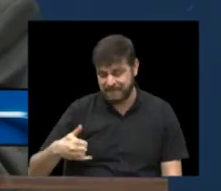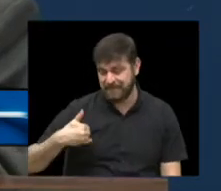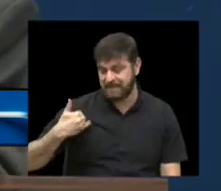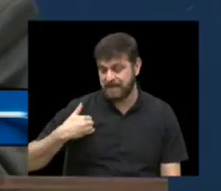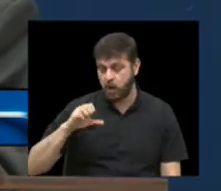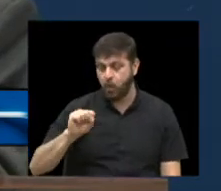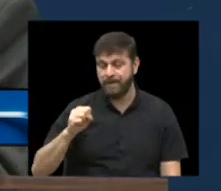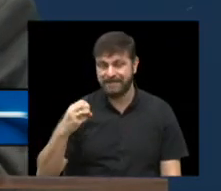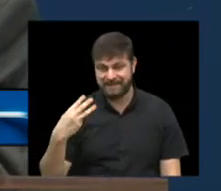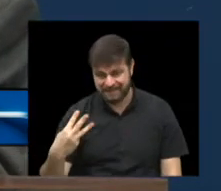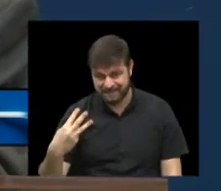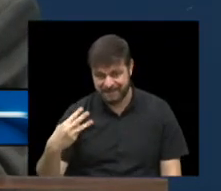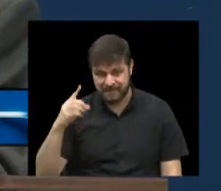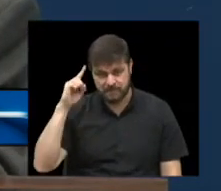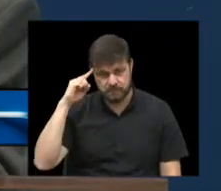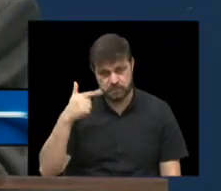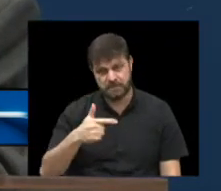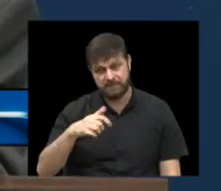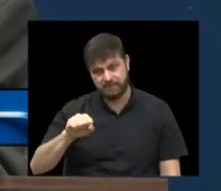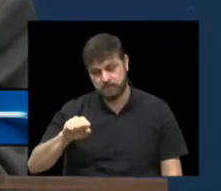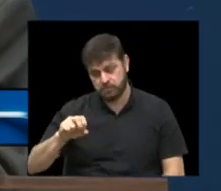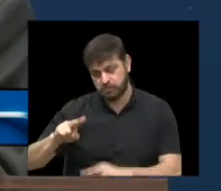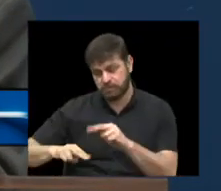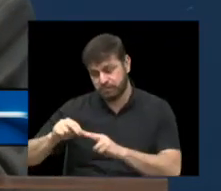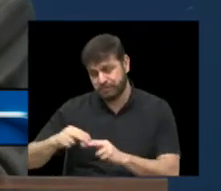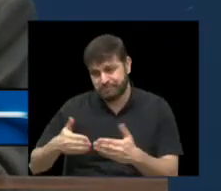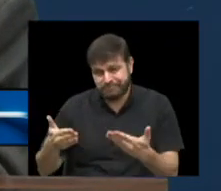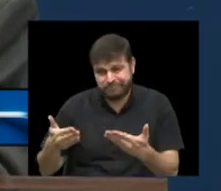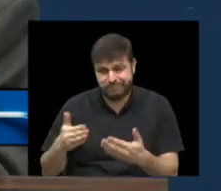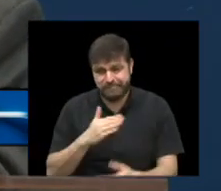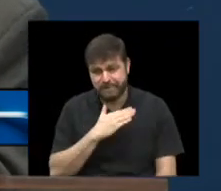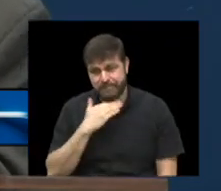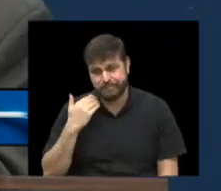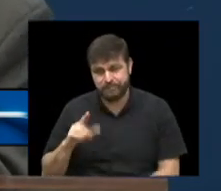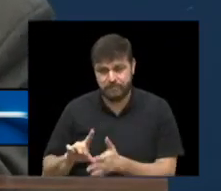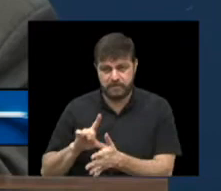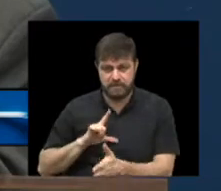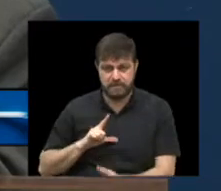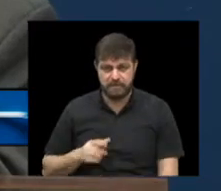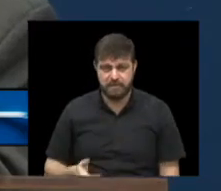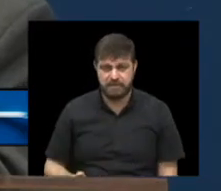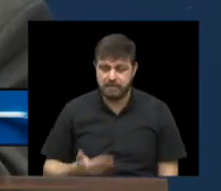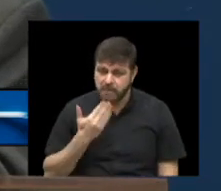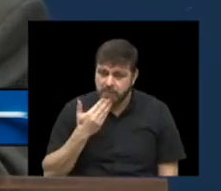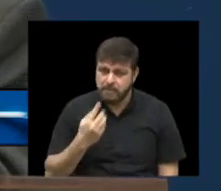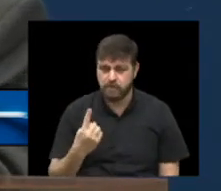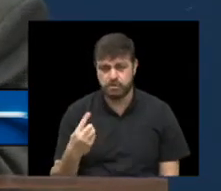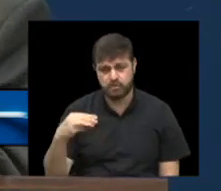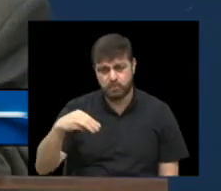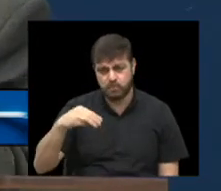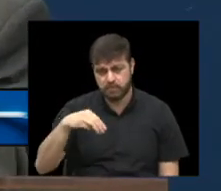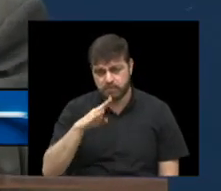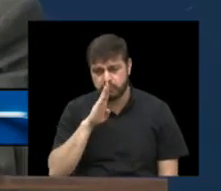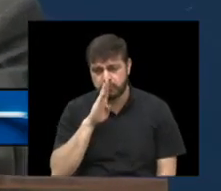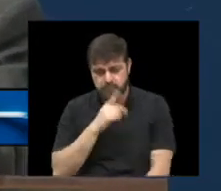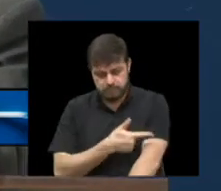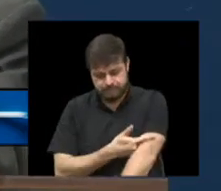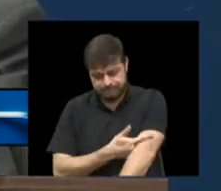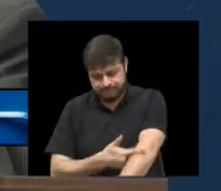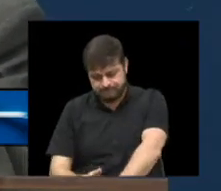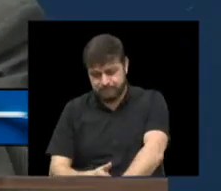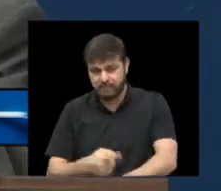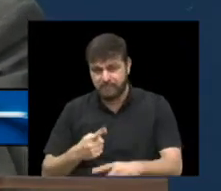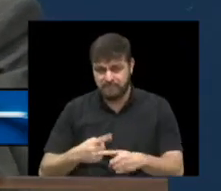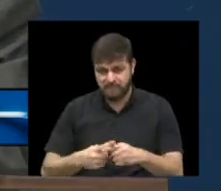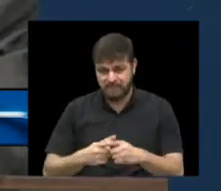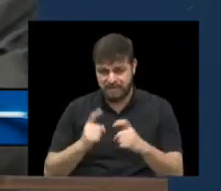dia 28 de julho. Então, eu quero aqui deixar todas as condolências. Este vereador já pediu até um minuto de silêncio, porque eu não estava aqui no começo